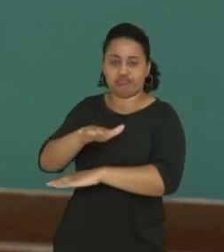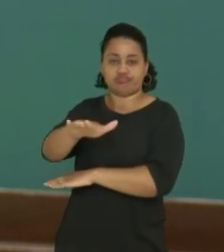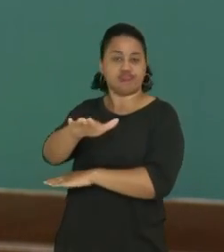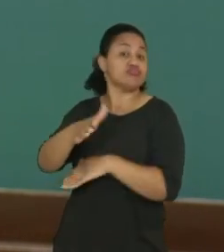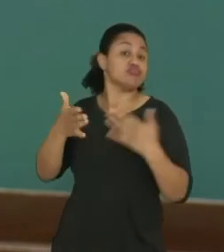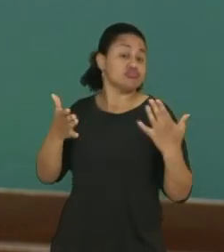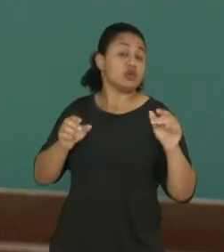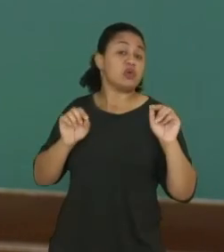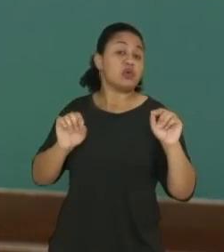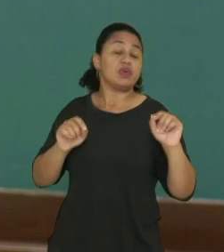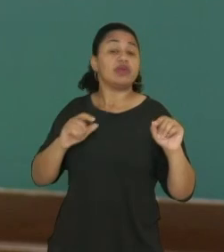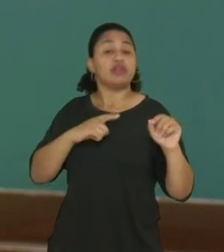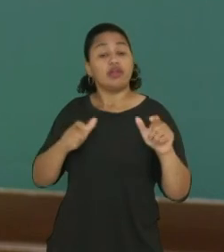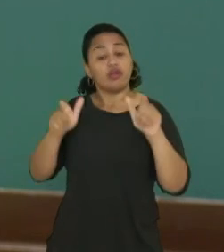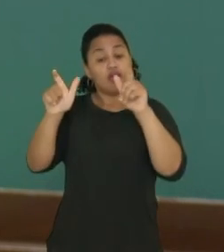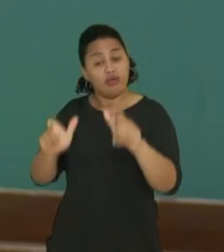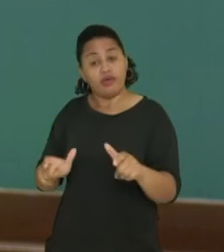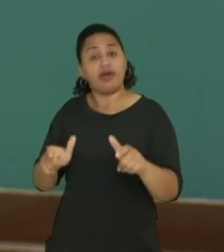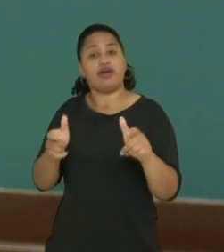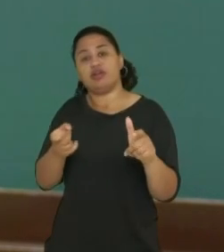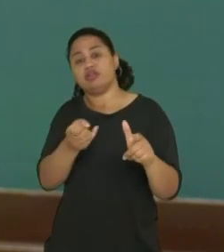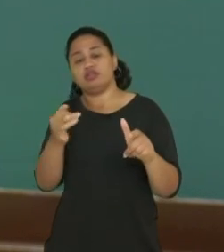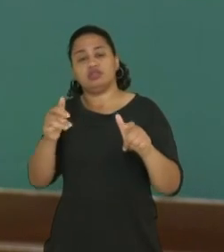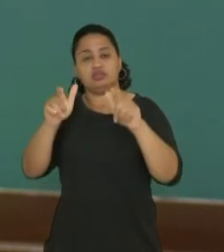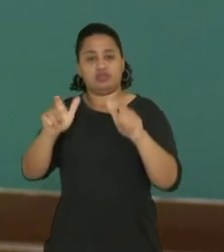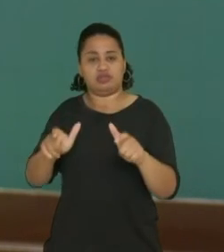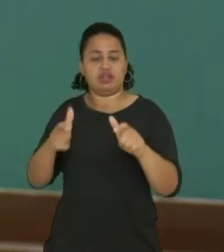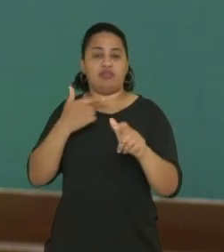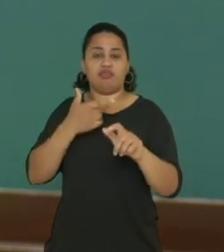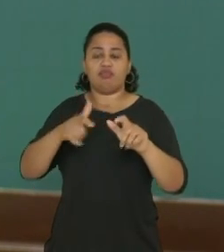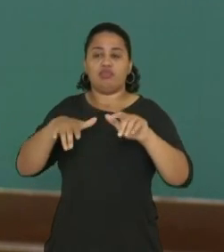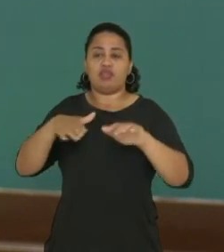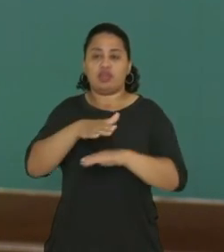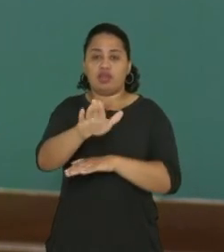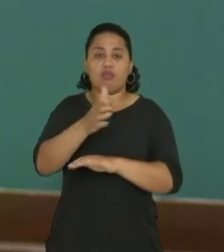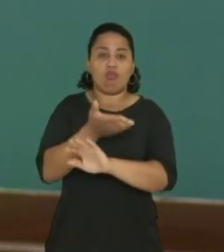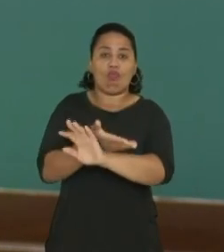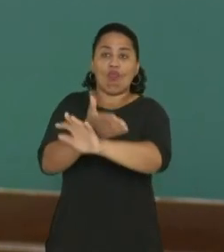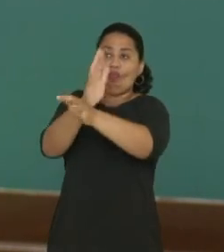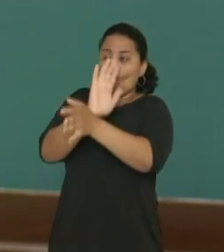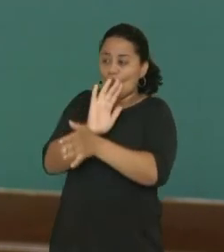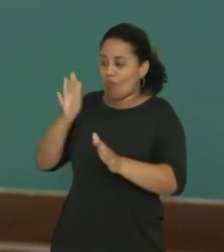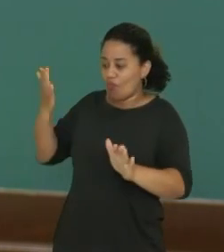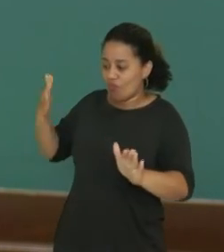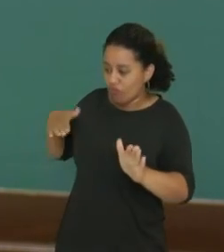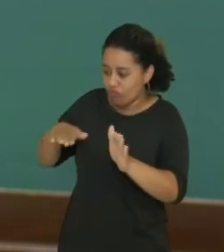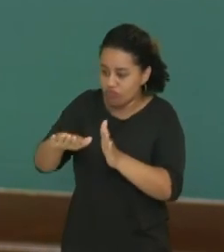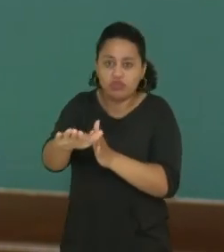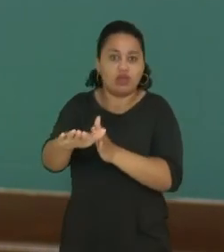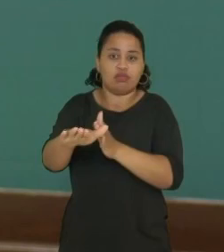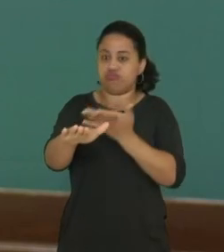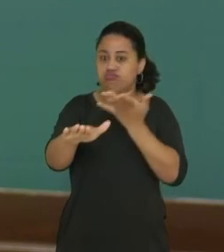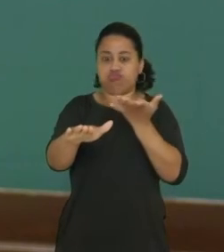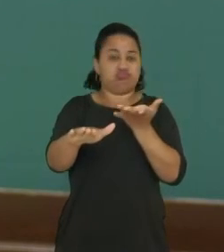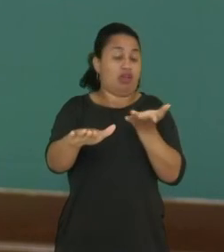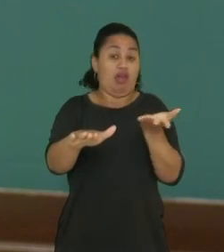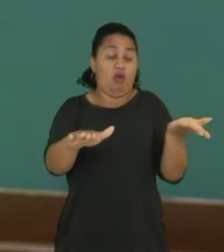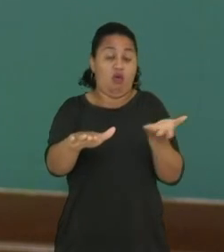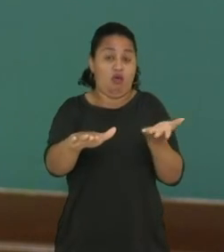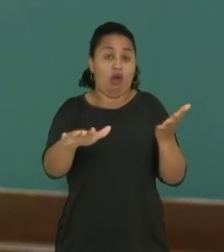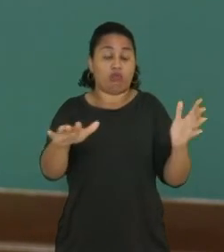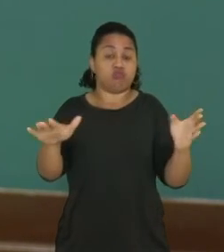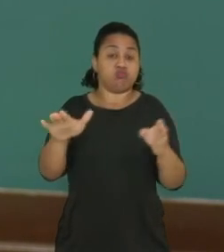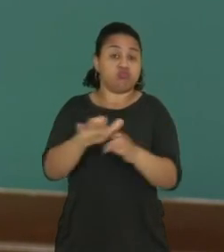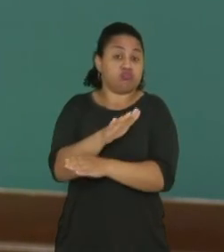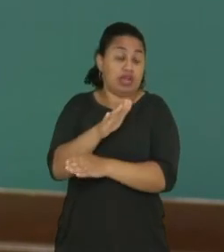vai estar ocupando um espaço, né? A garagem está vazia, entrou lá o caminhão, né? Ele vai ocupar um espaço, né? Talvez